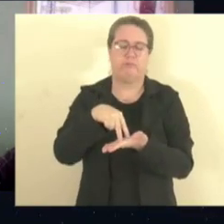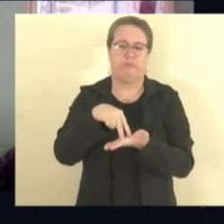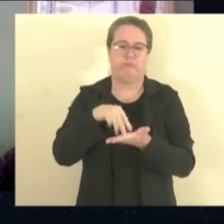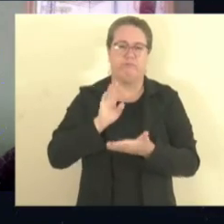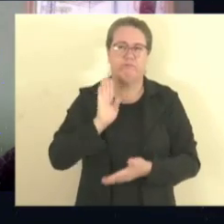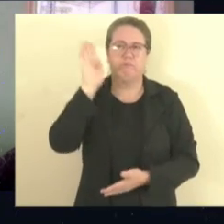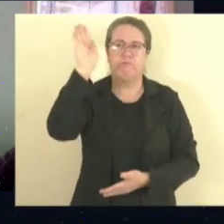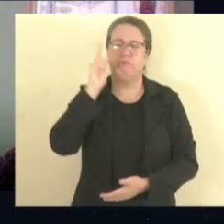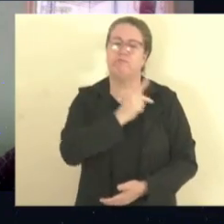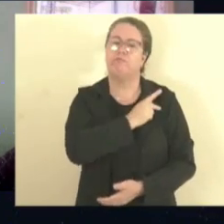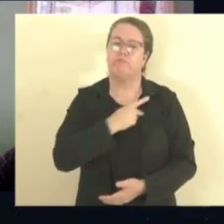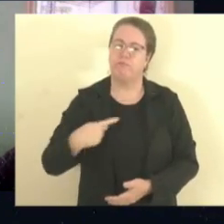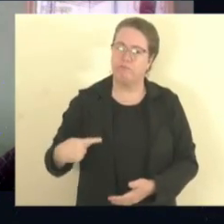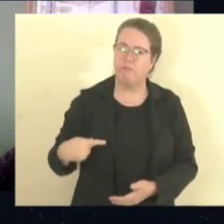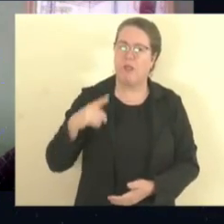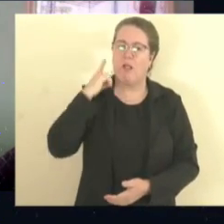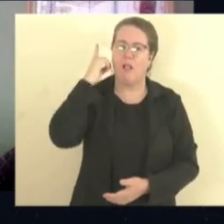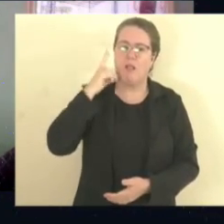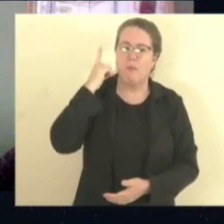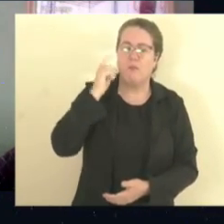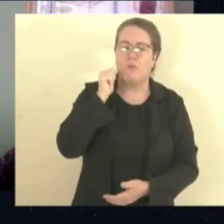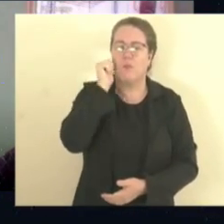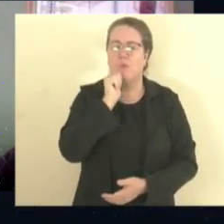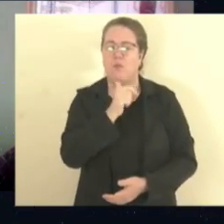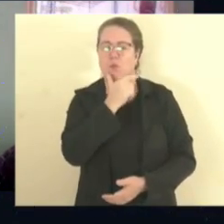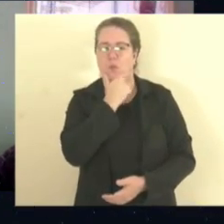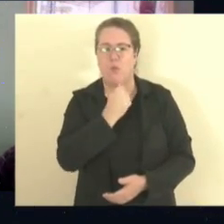Presidente, deputados, deputadas, cidadãos... Presidente,